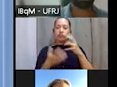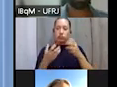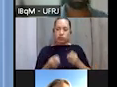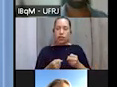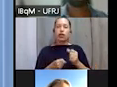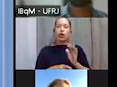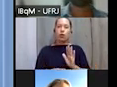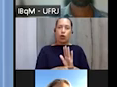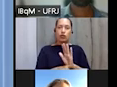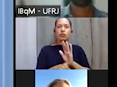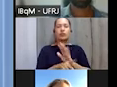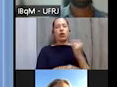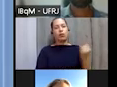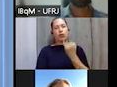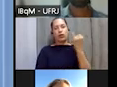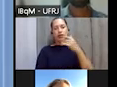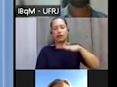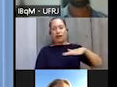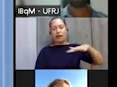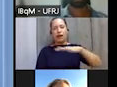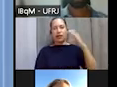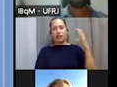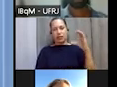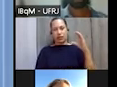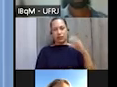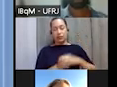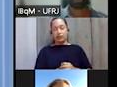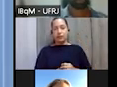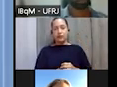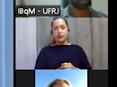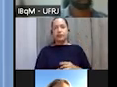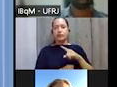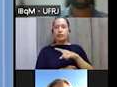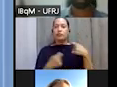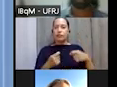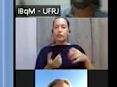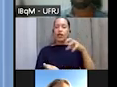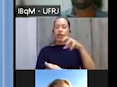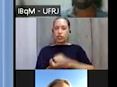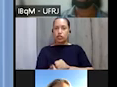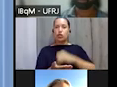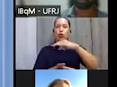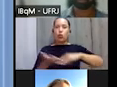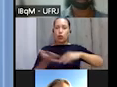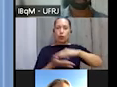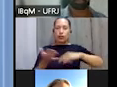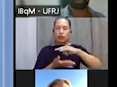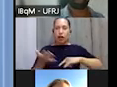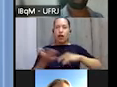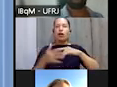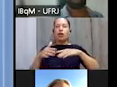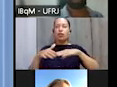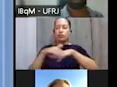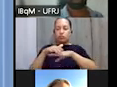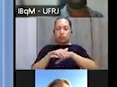contribuição importante para a ciência, e que isso tem que estar no registro documental de acervos e textos